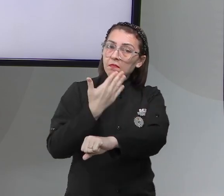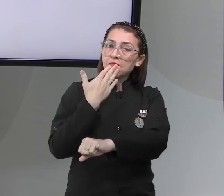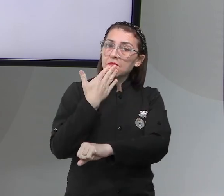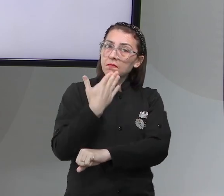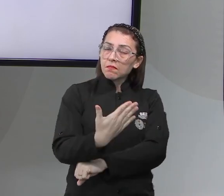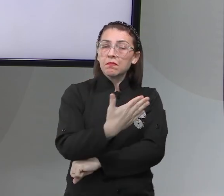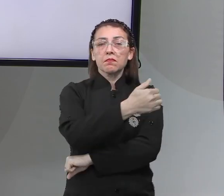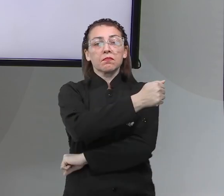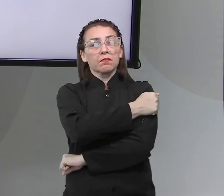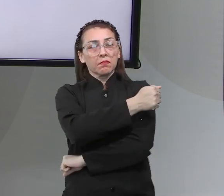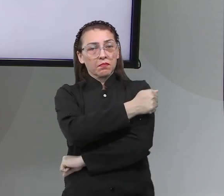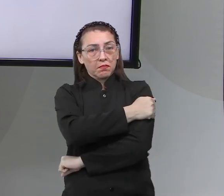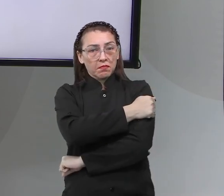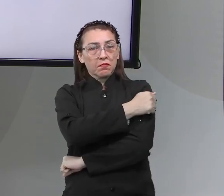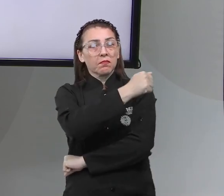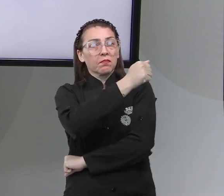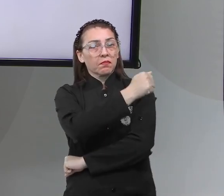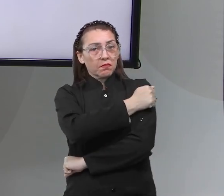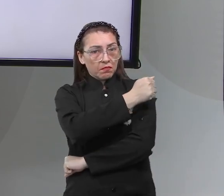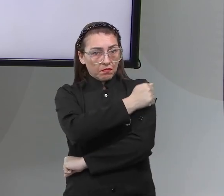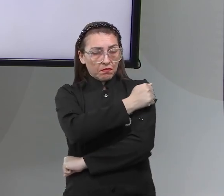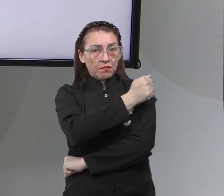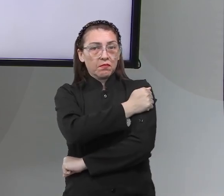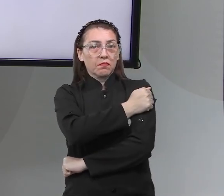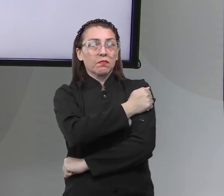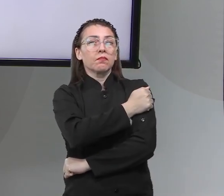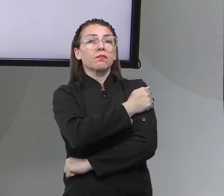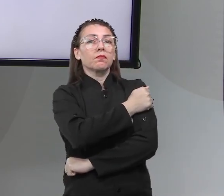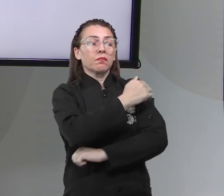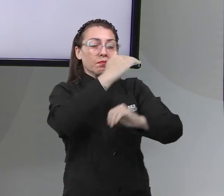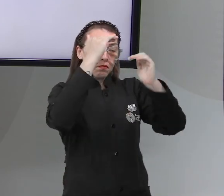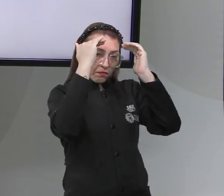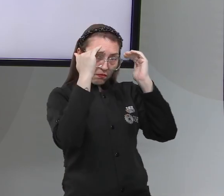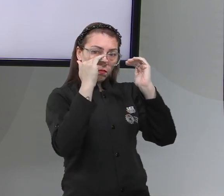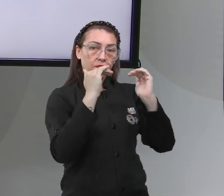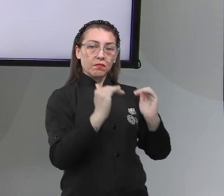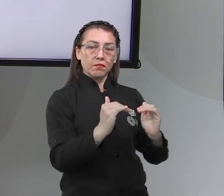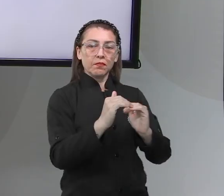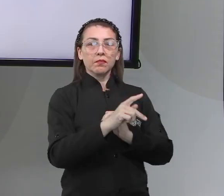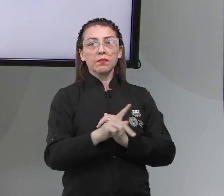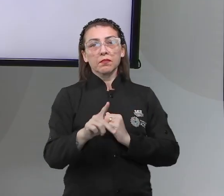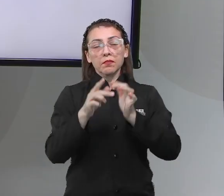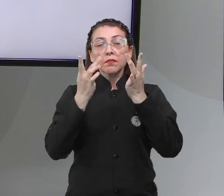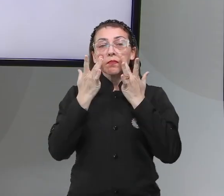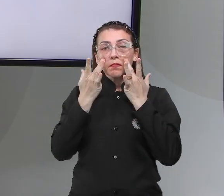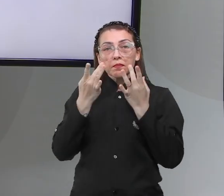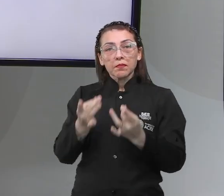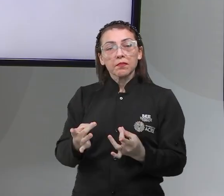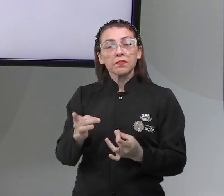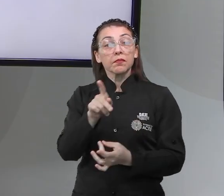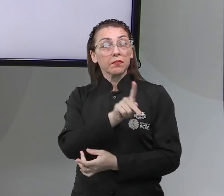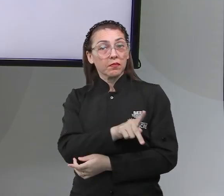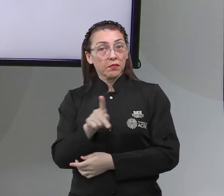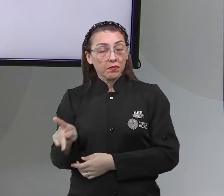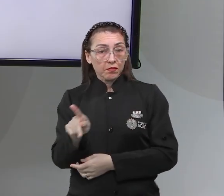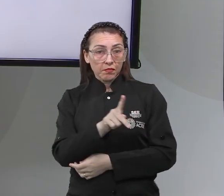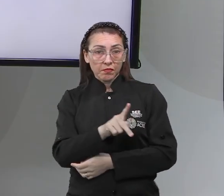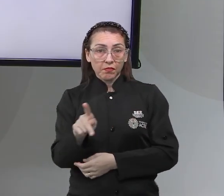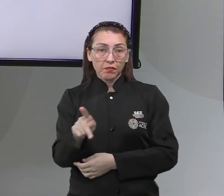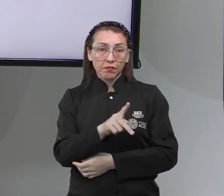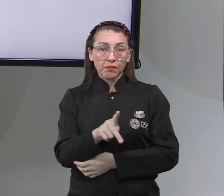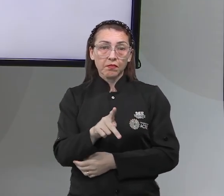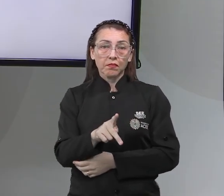ao aluno. E o aluno atende a esse comando. Então prestem bem atenção. O professor, ele